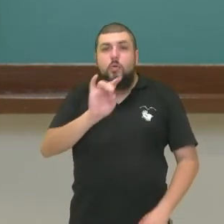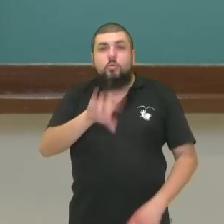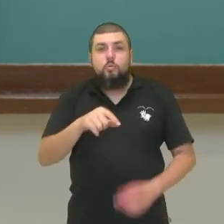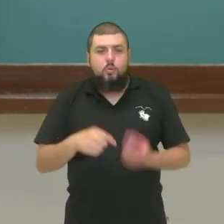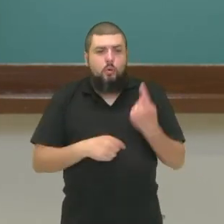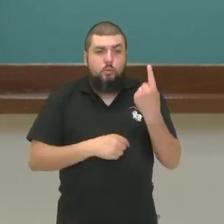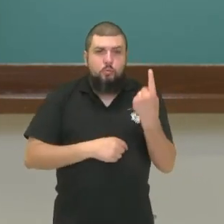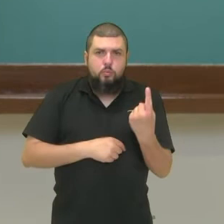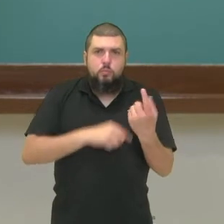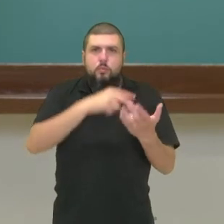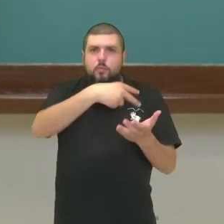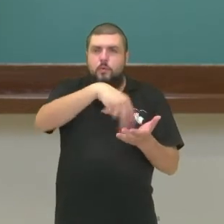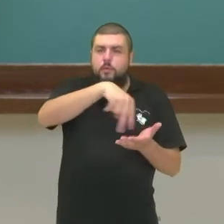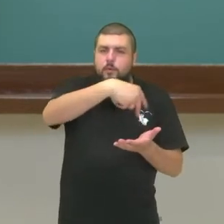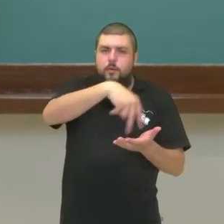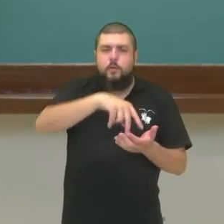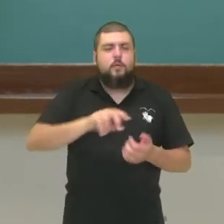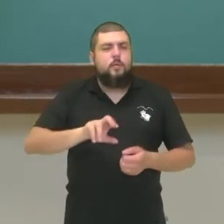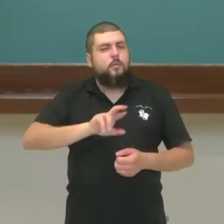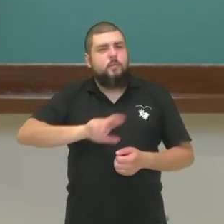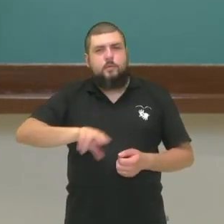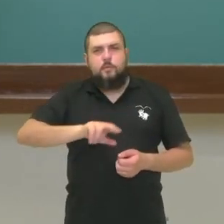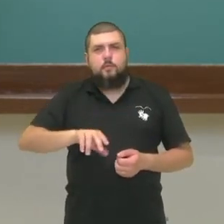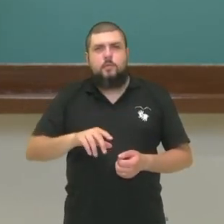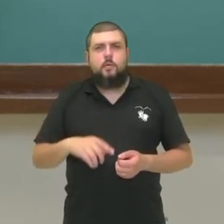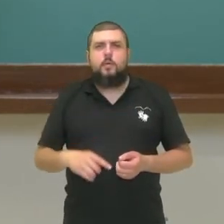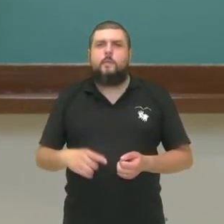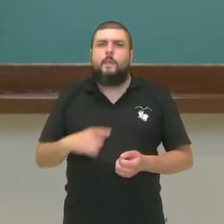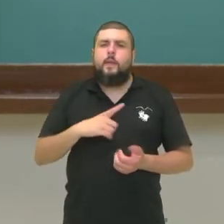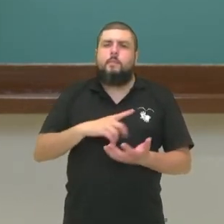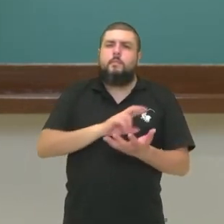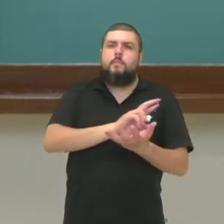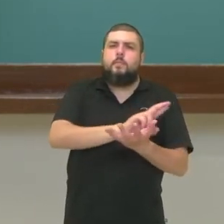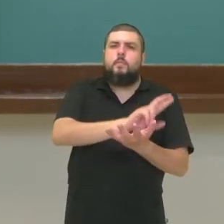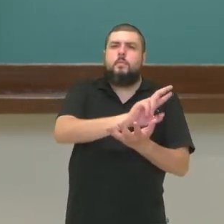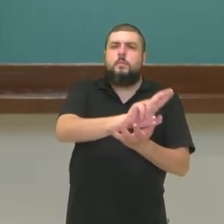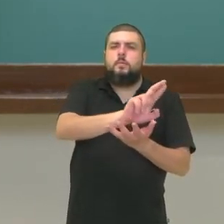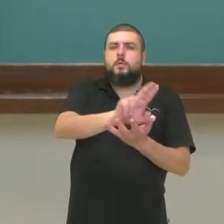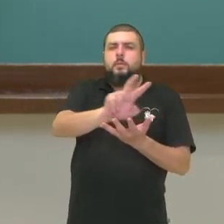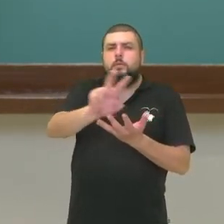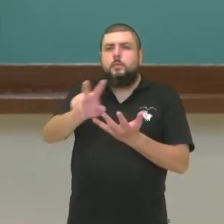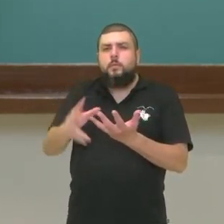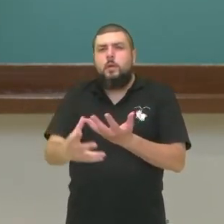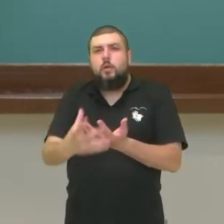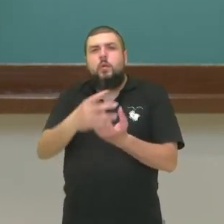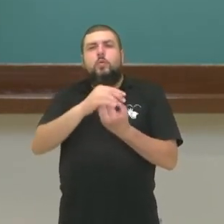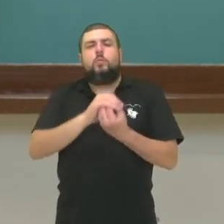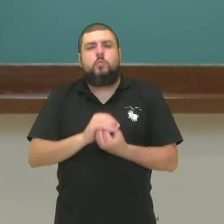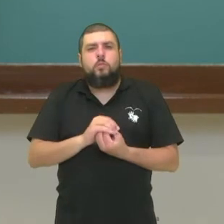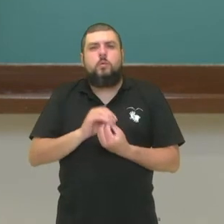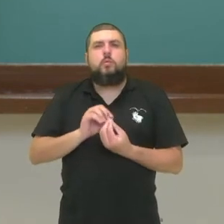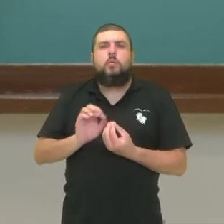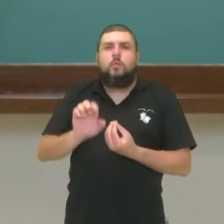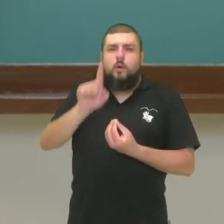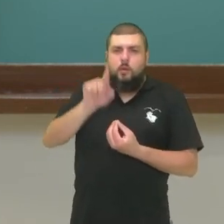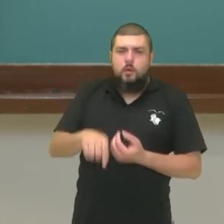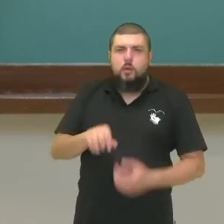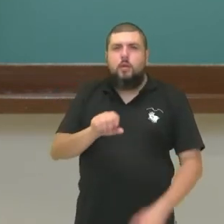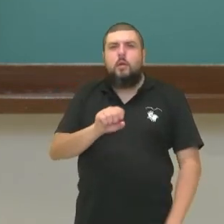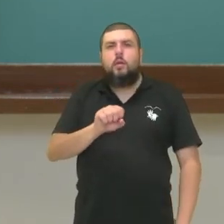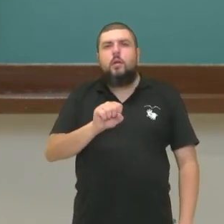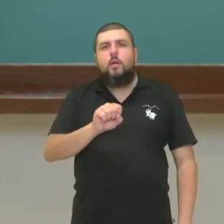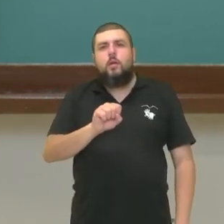Nós estamos falando do conjunto de ritmos que são conhecidos hoje como